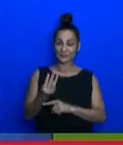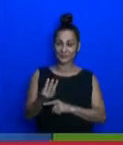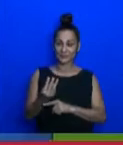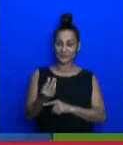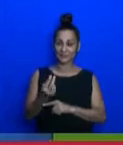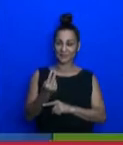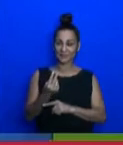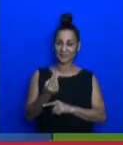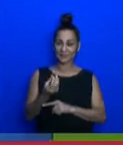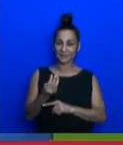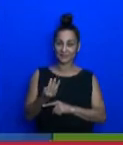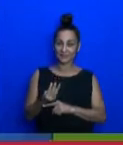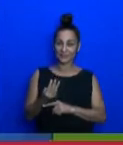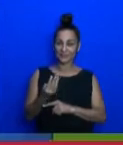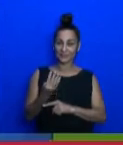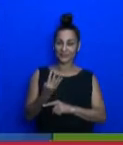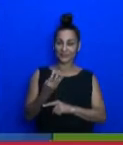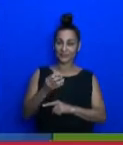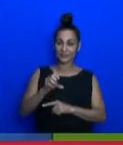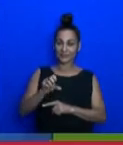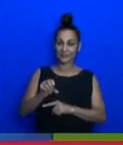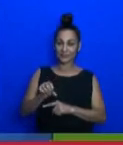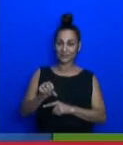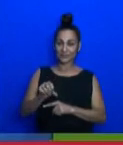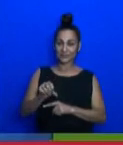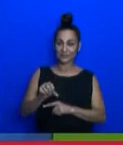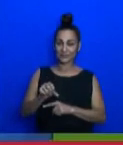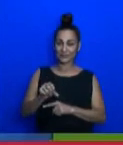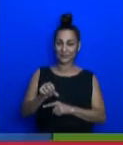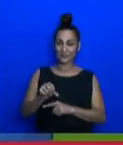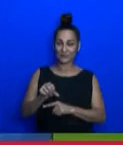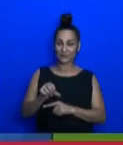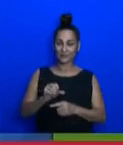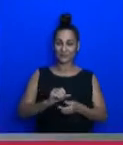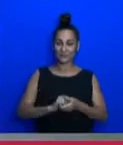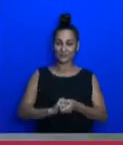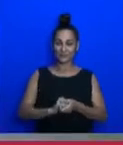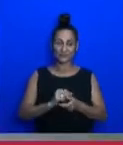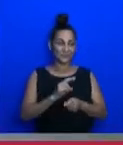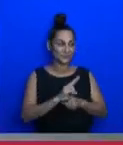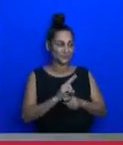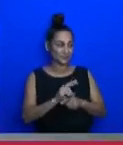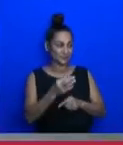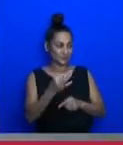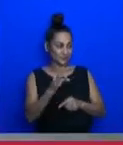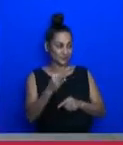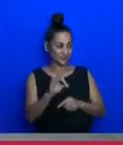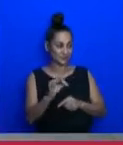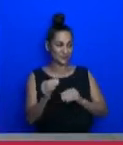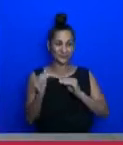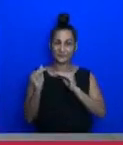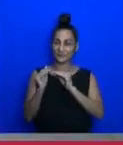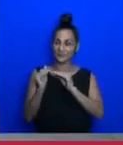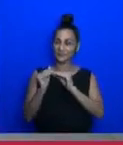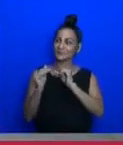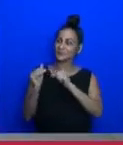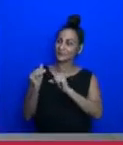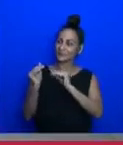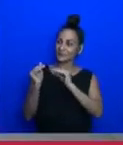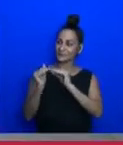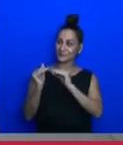46, 33, 23 e 49. Auditoras, confirmam? Sim,